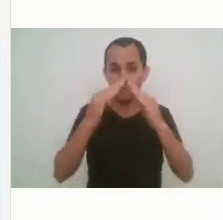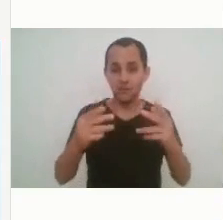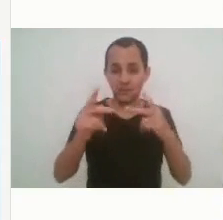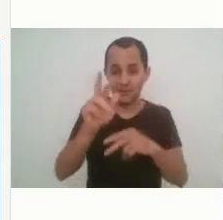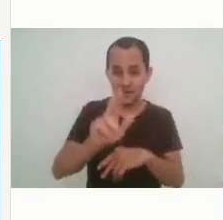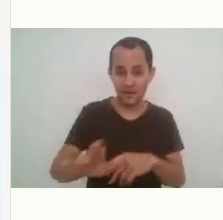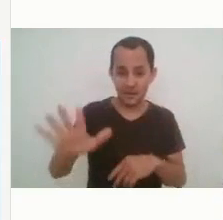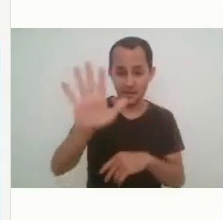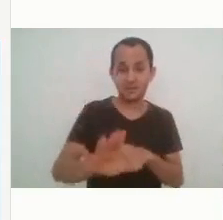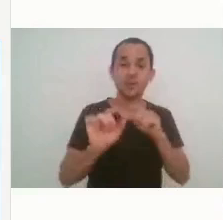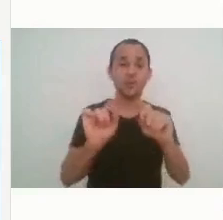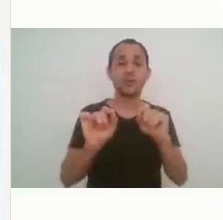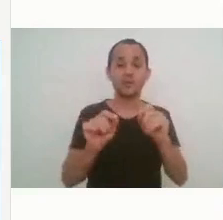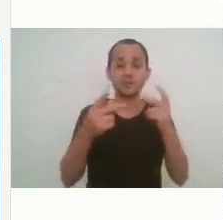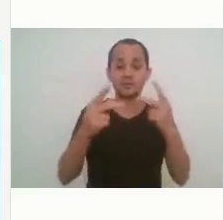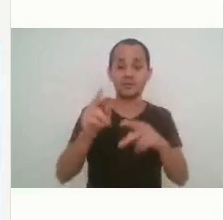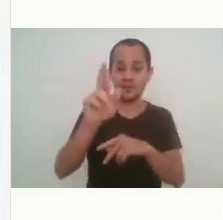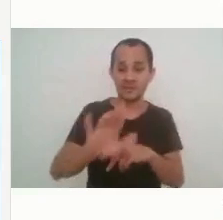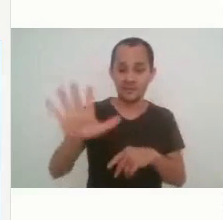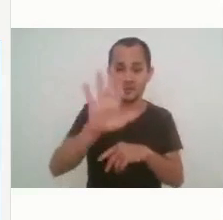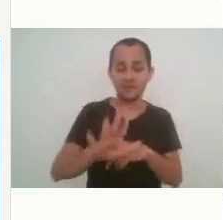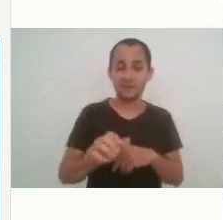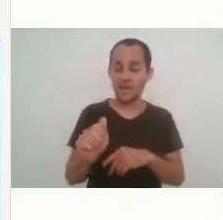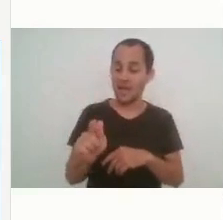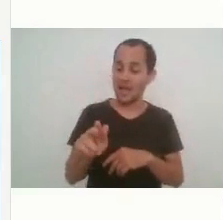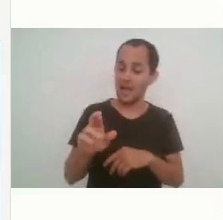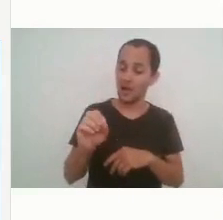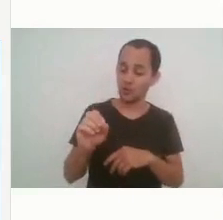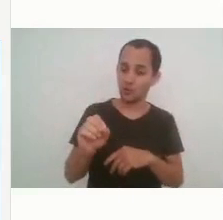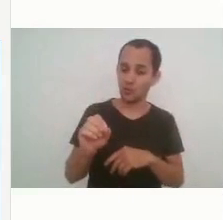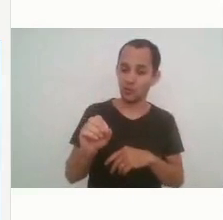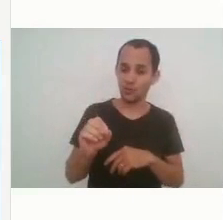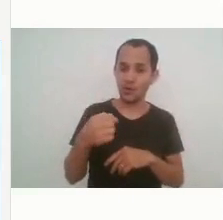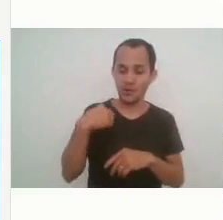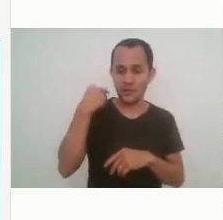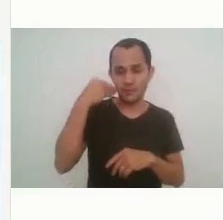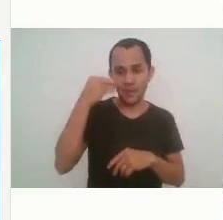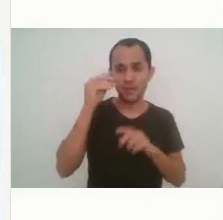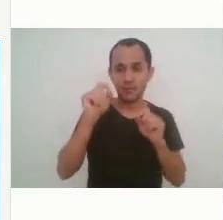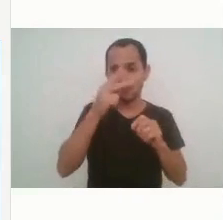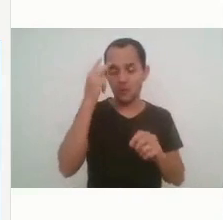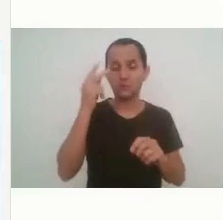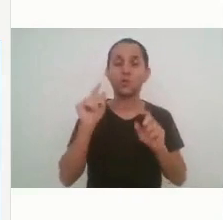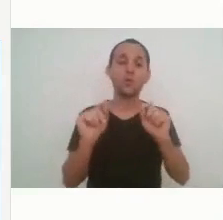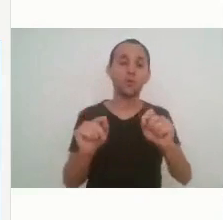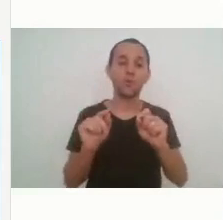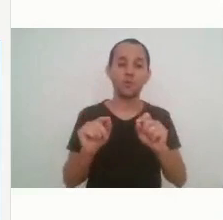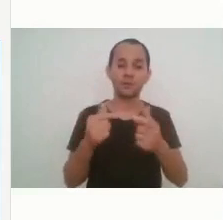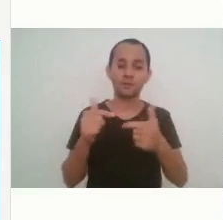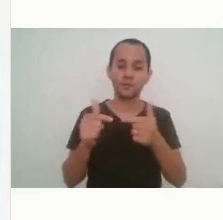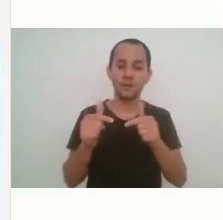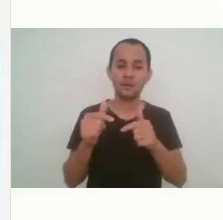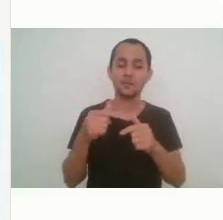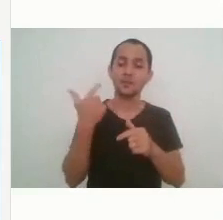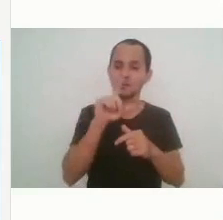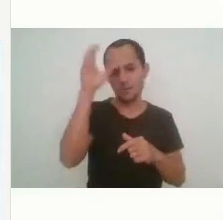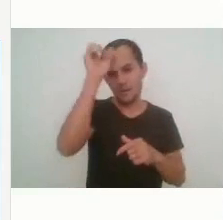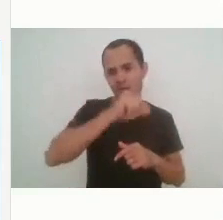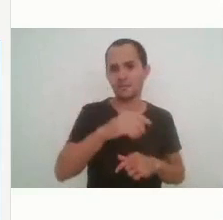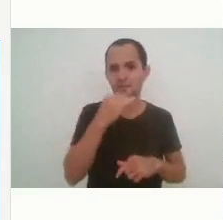é uma região do agro. E eu pego a experiência de quem faz para poder aprender. Os